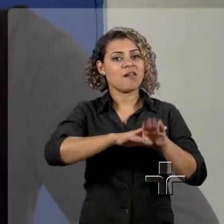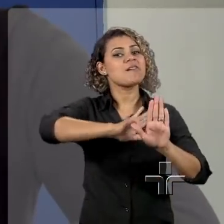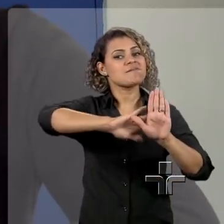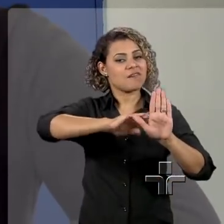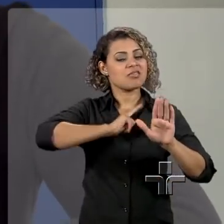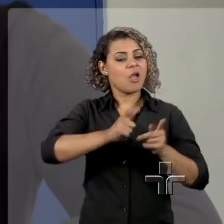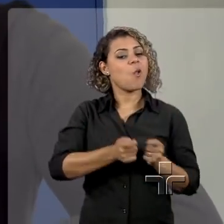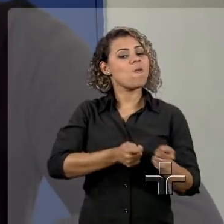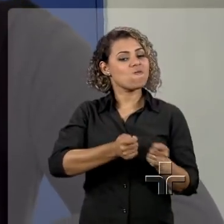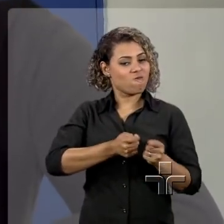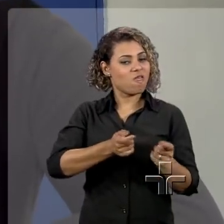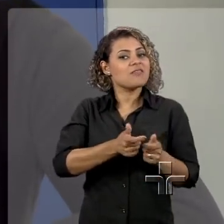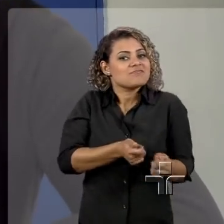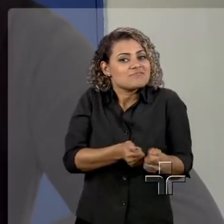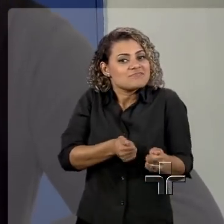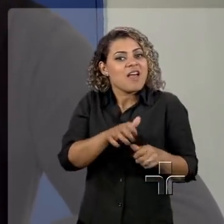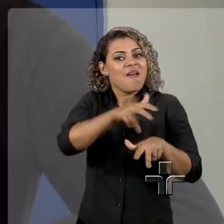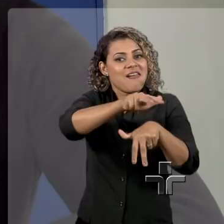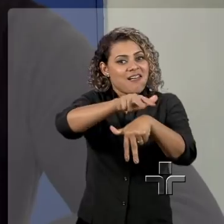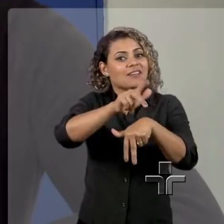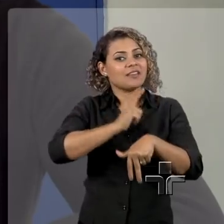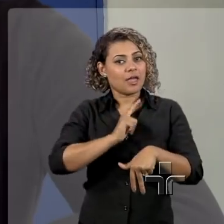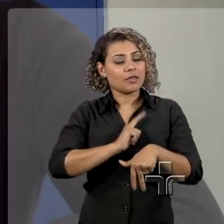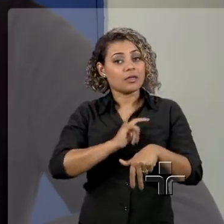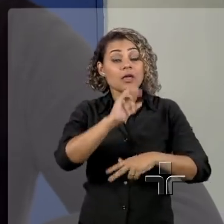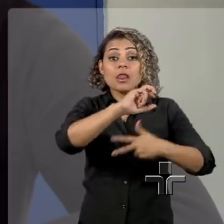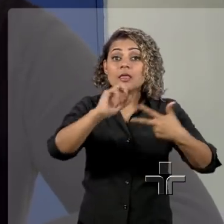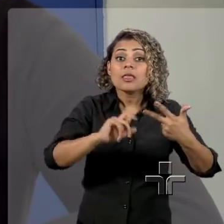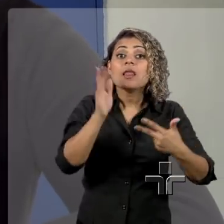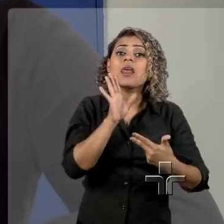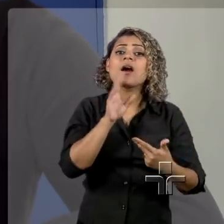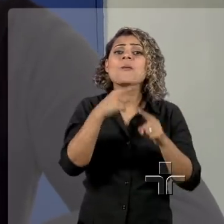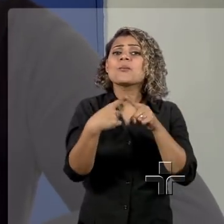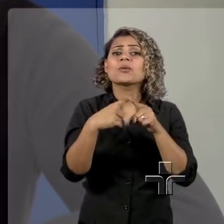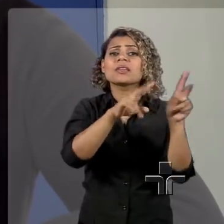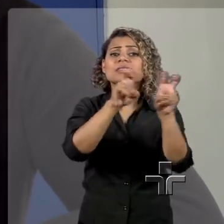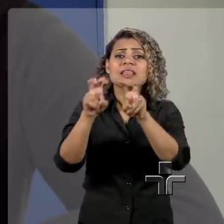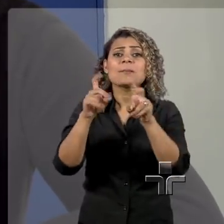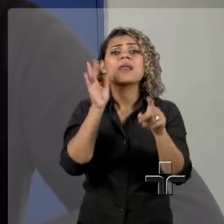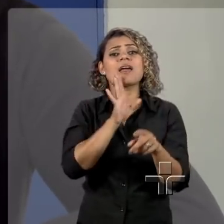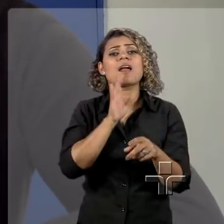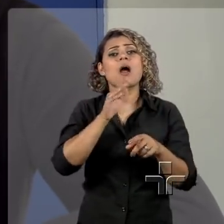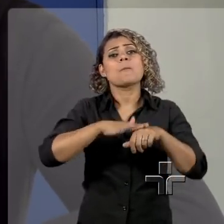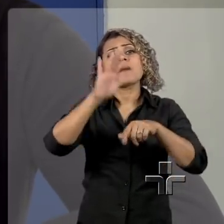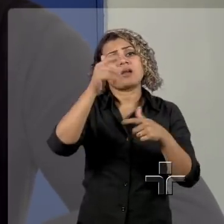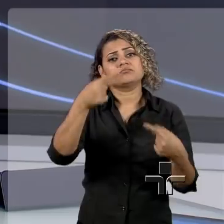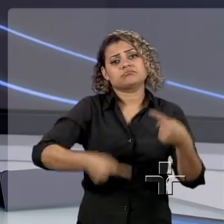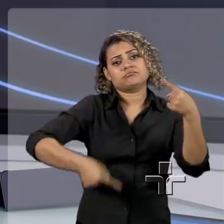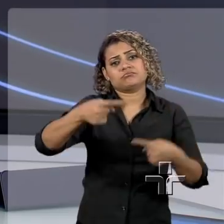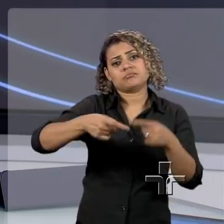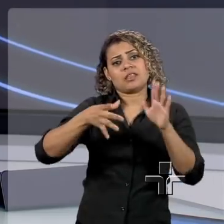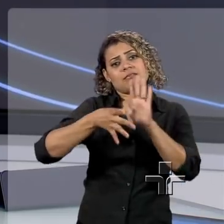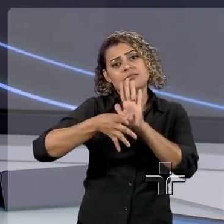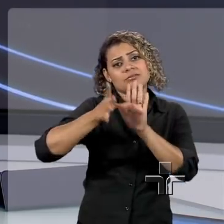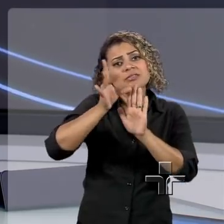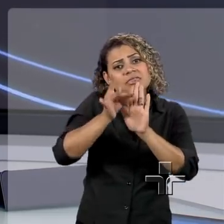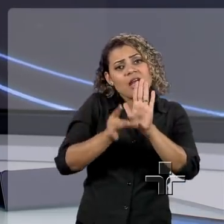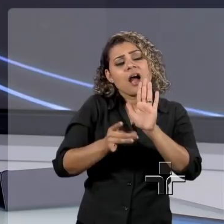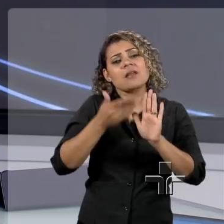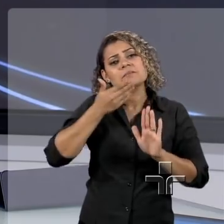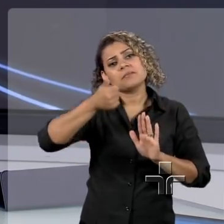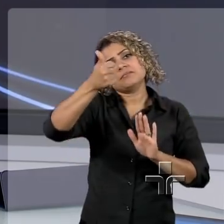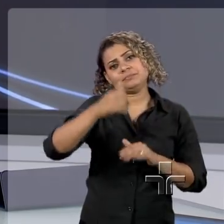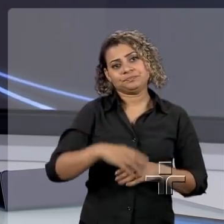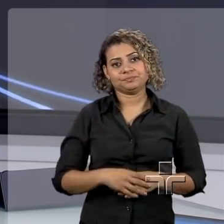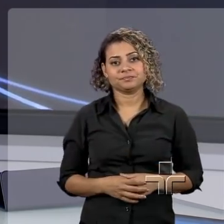do Enem é isso, o Enem ele traz temas que após a sua aparição começa a se discutir mais amplamente. Bom, a